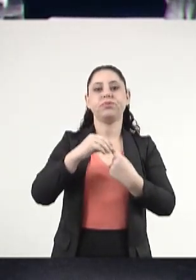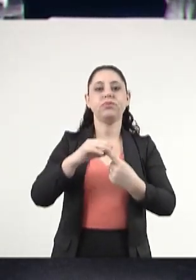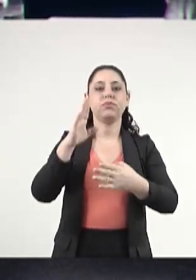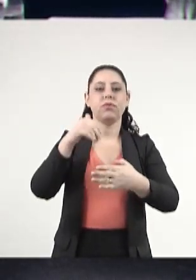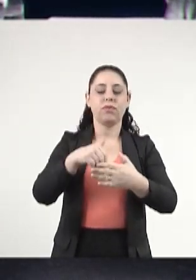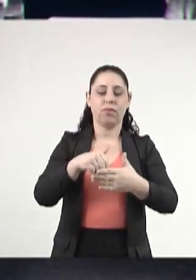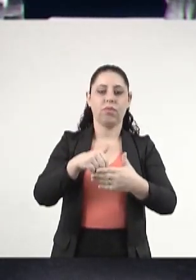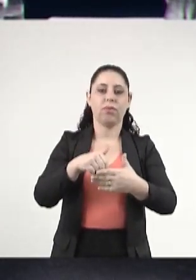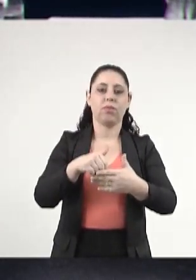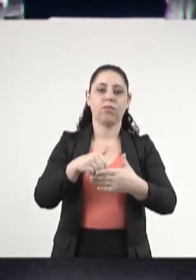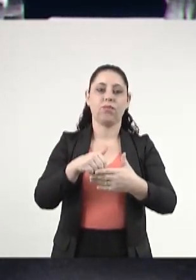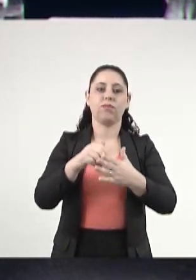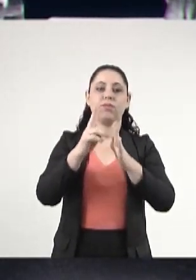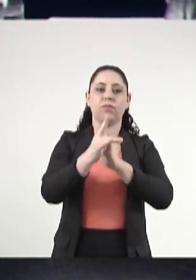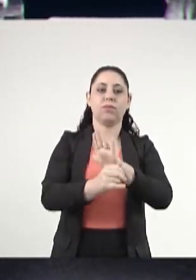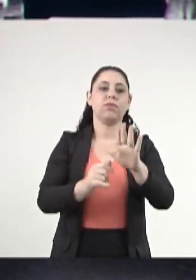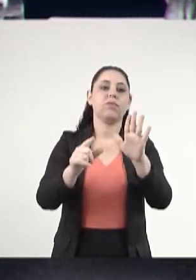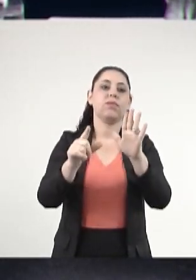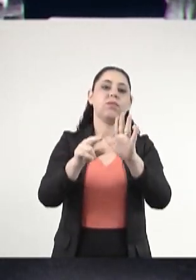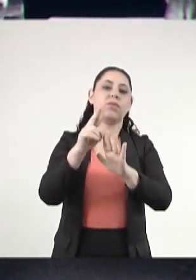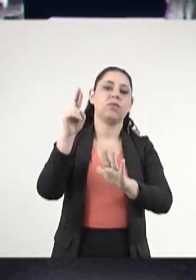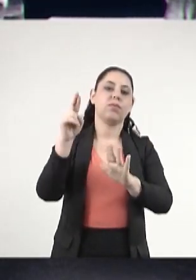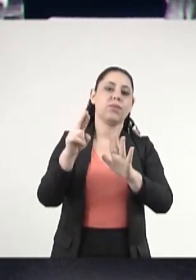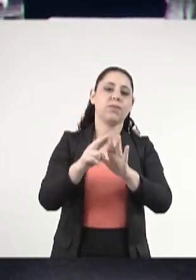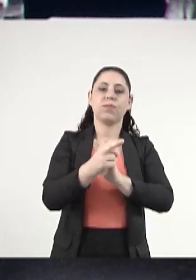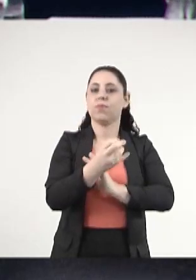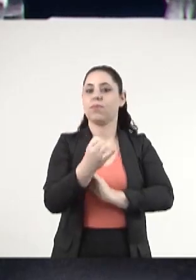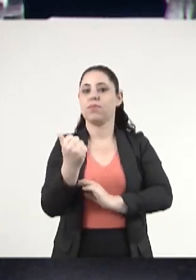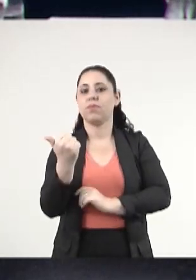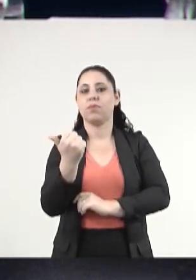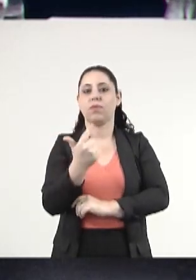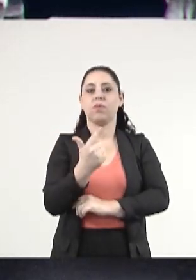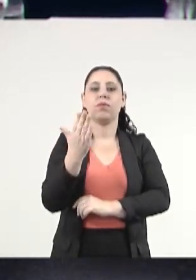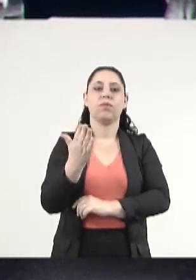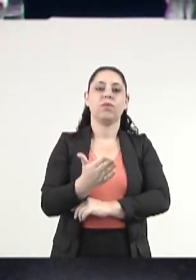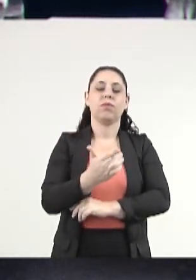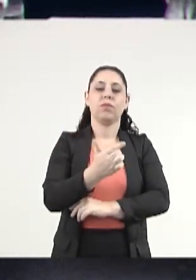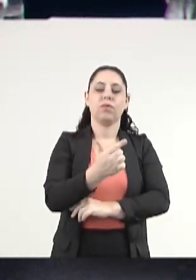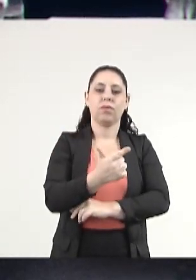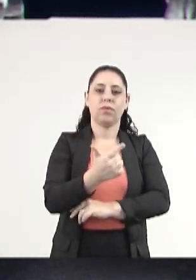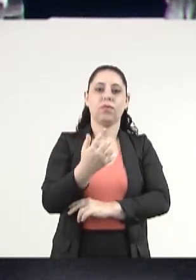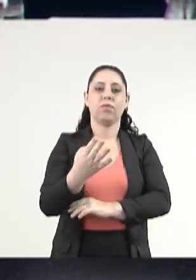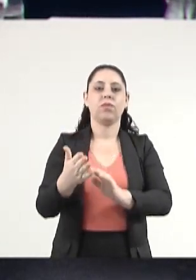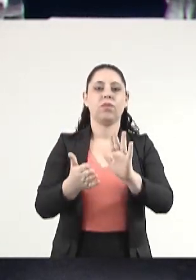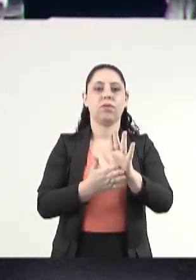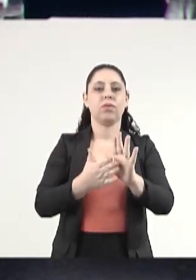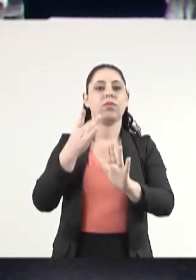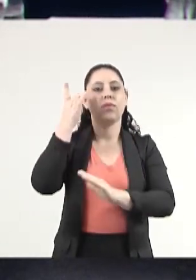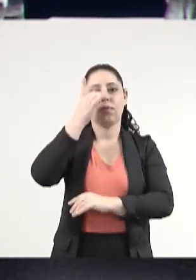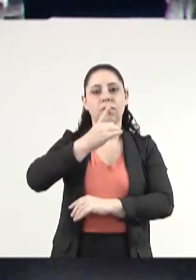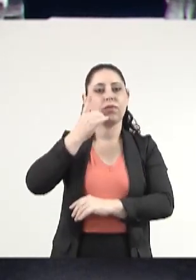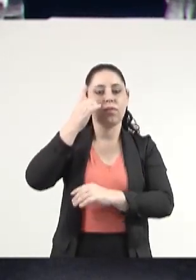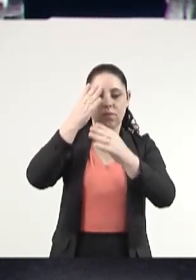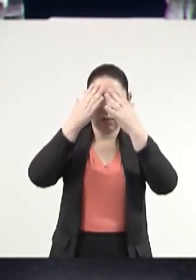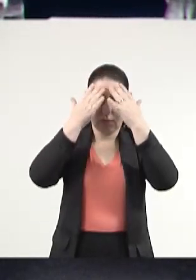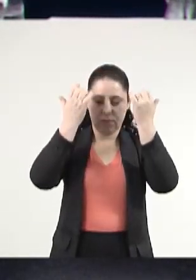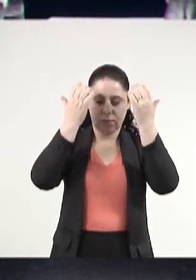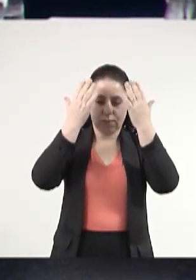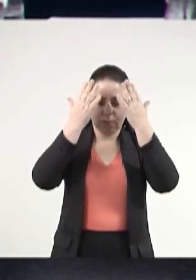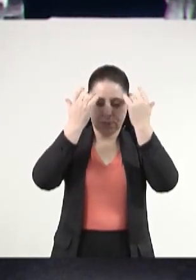votação nominal o projeto de resolução número 12/24, de autoria do deputado Paulo